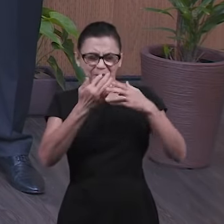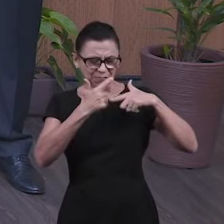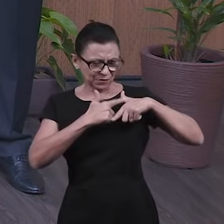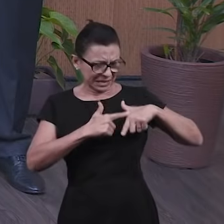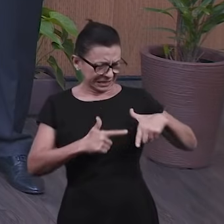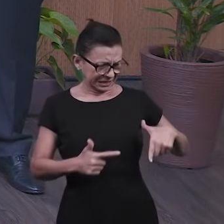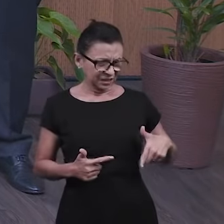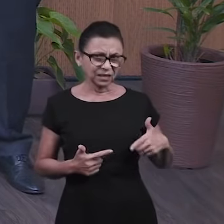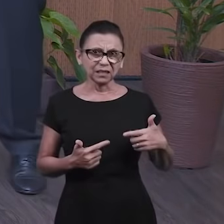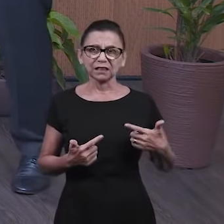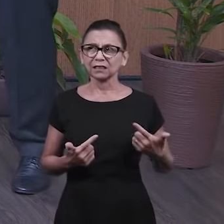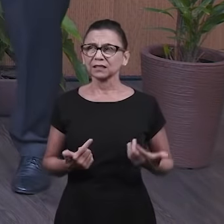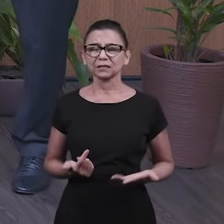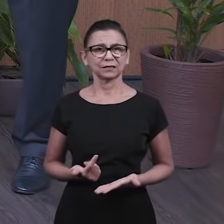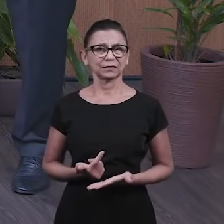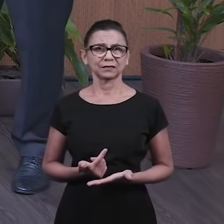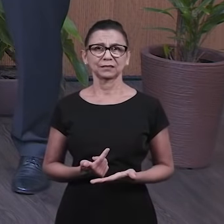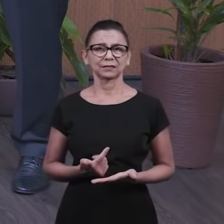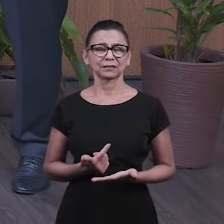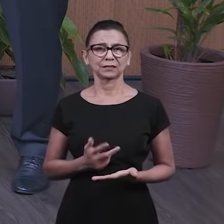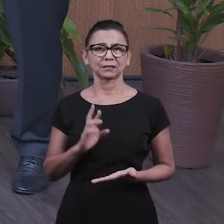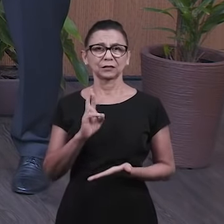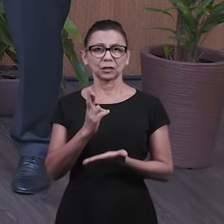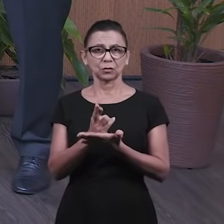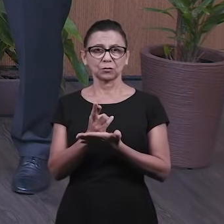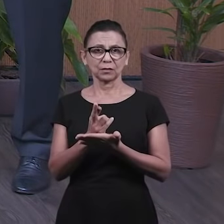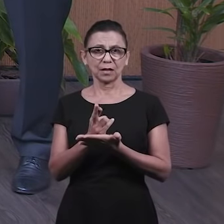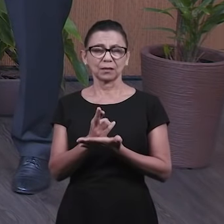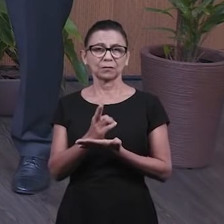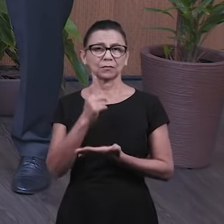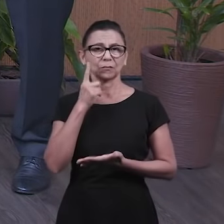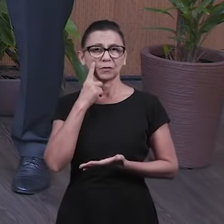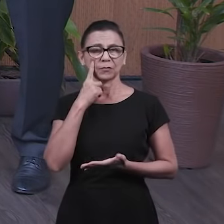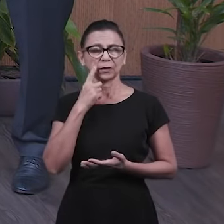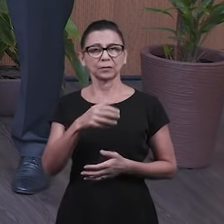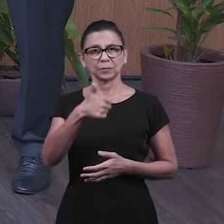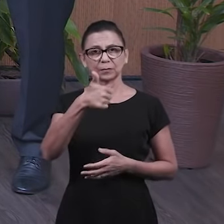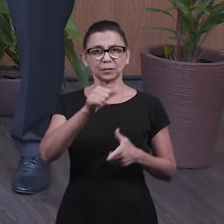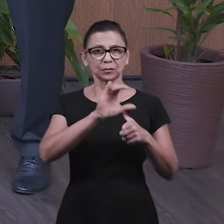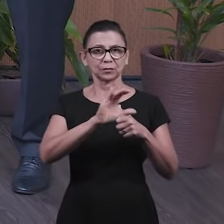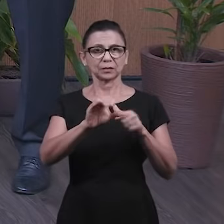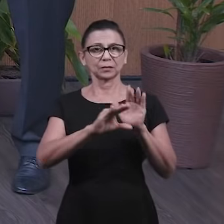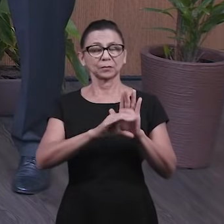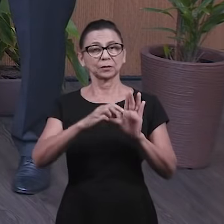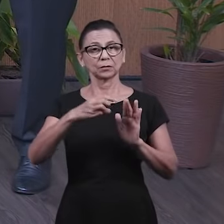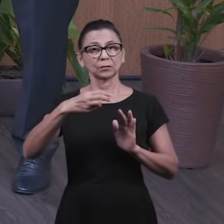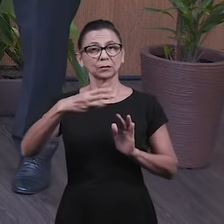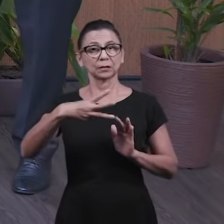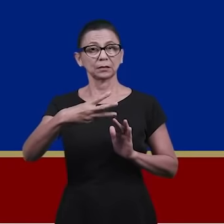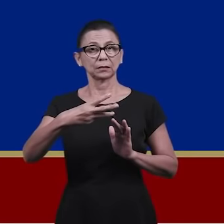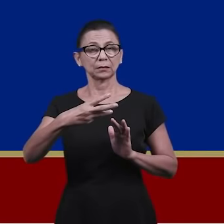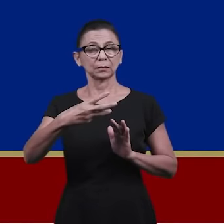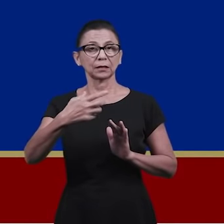nesta expressão de 1 Coríntios 15, verso 32, parte